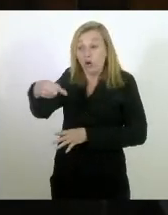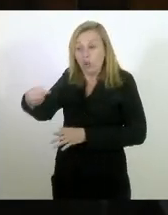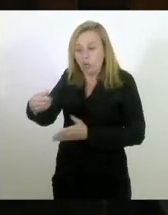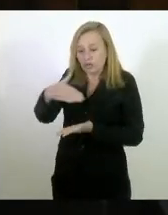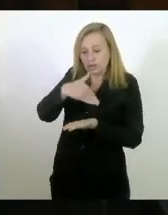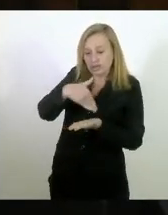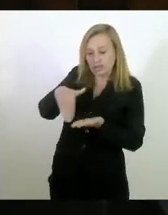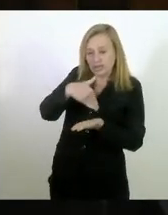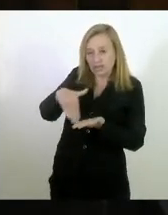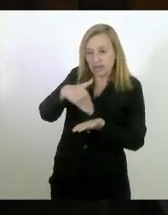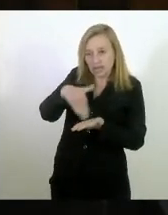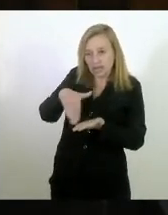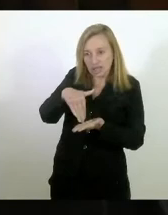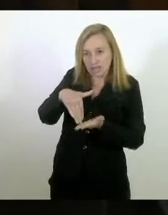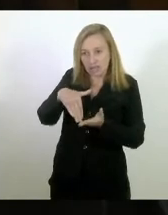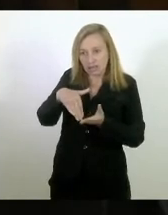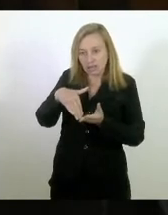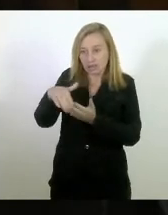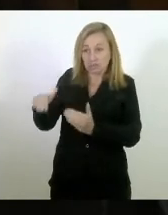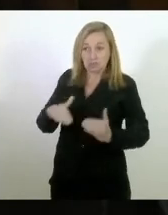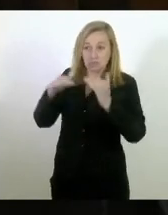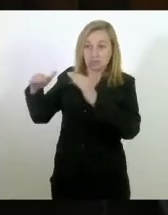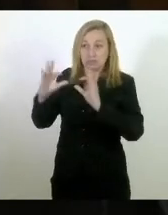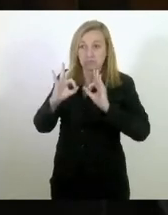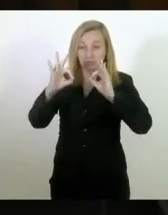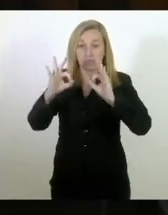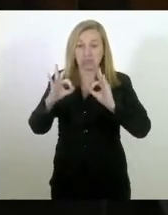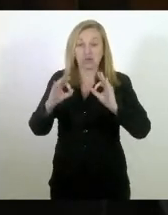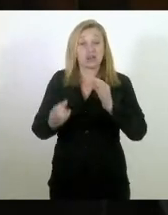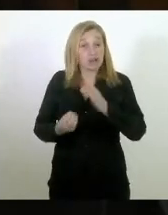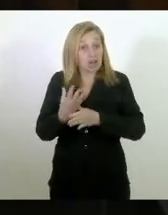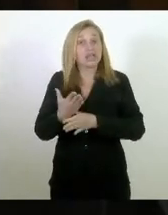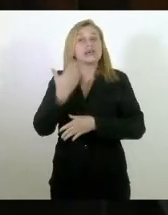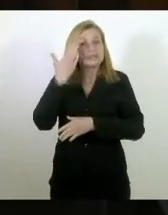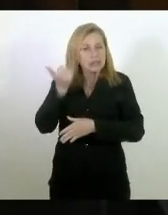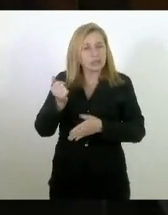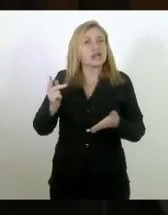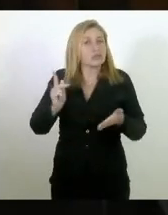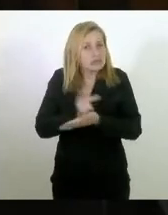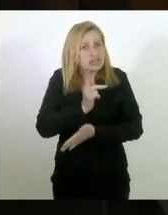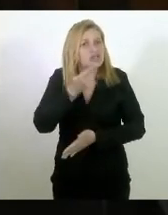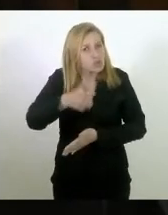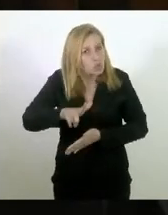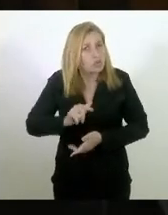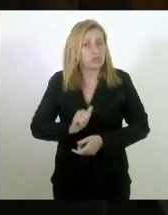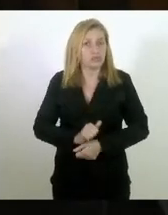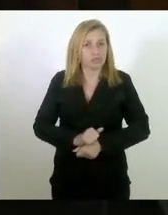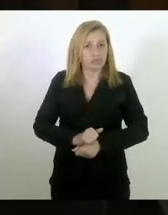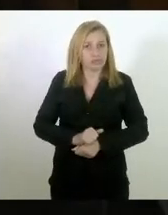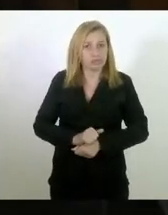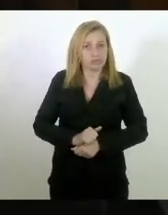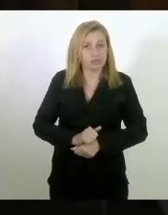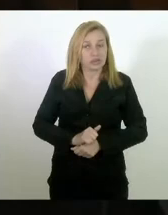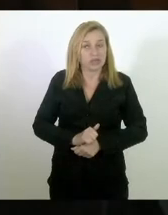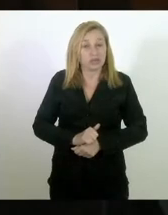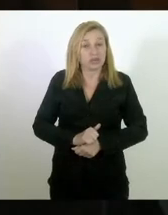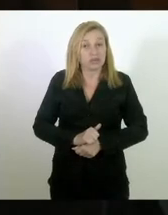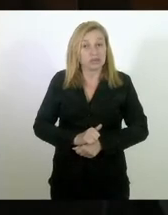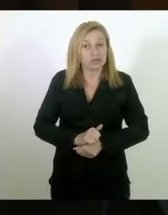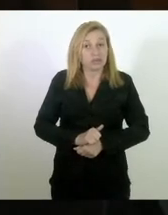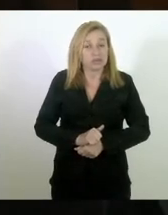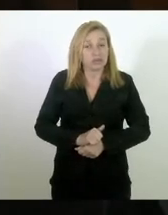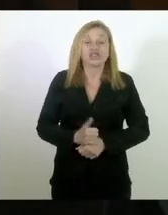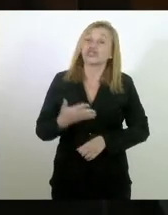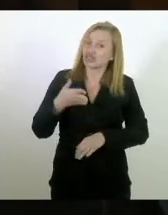secretaria extraordinária criada e já sabíamos que isso ia acontecer e até